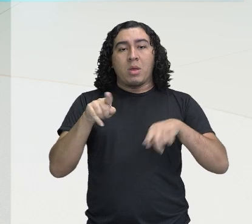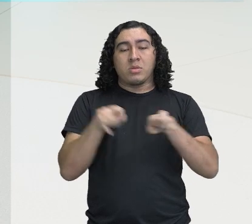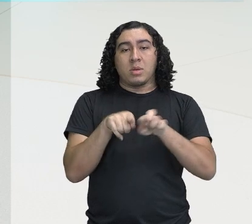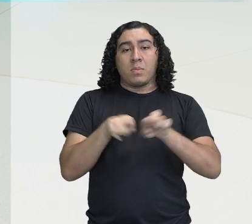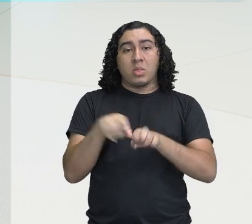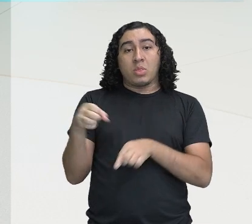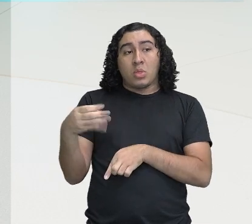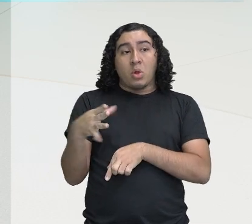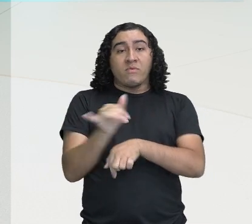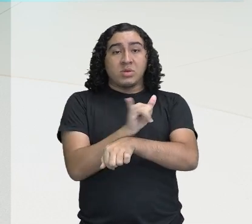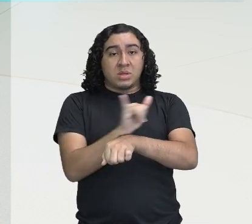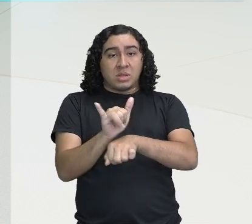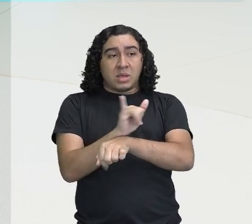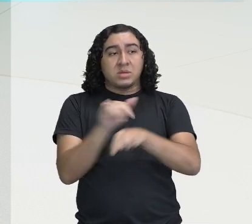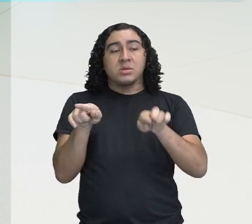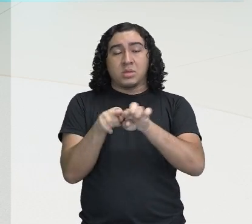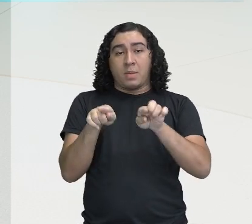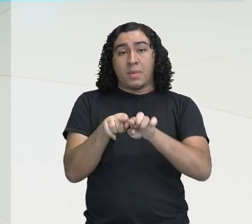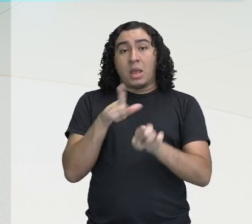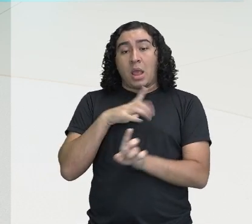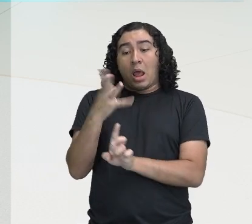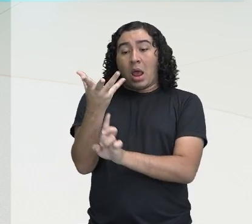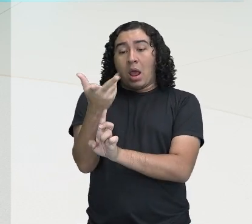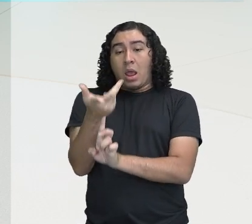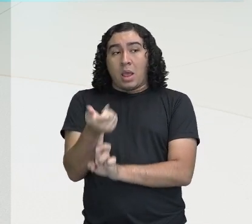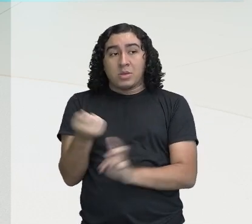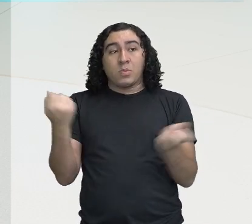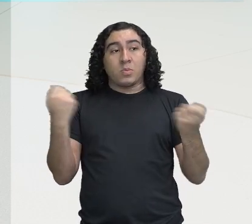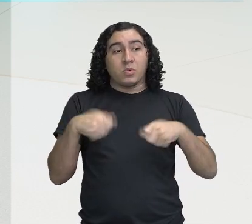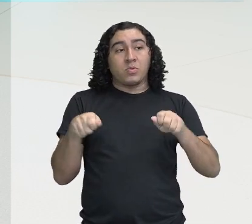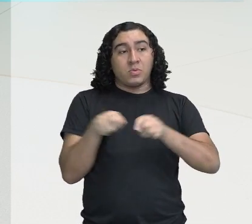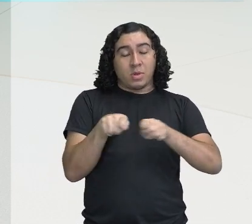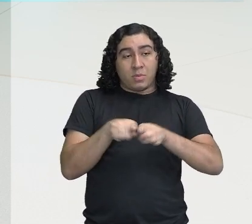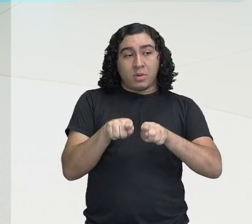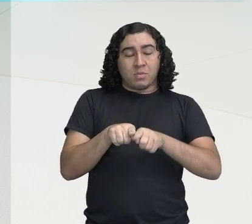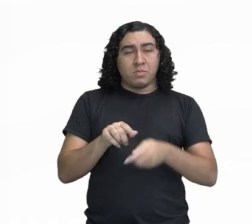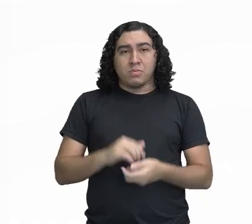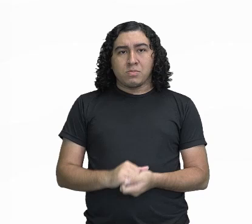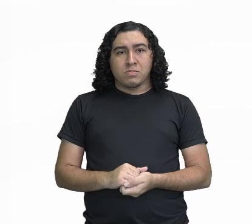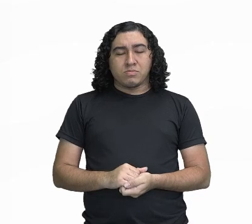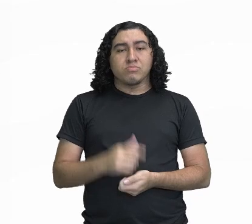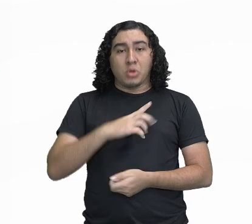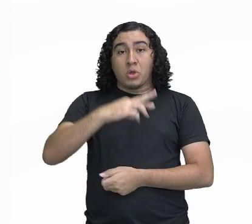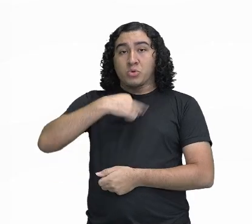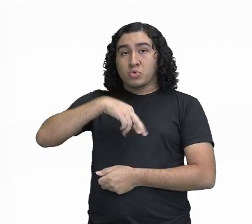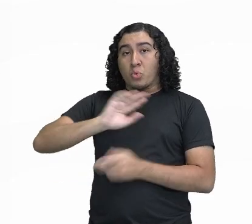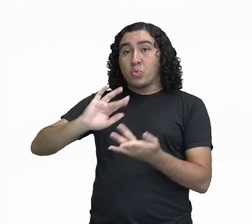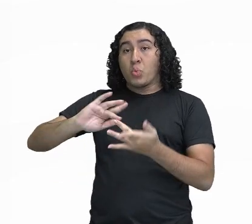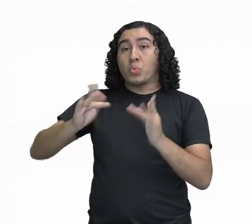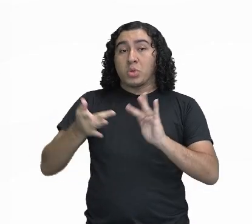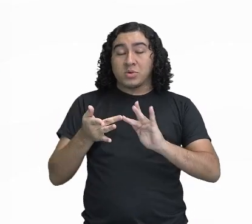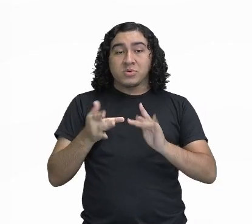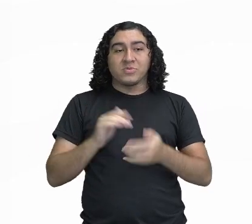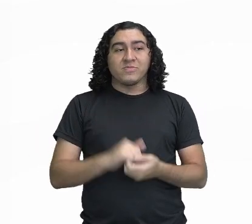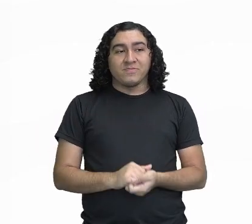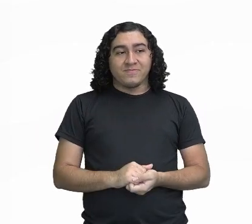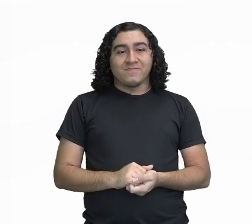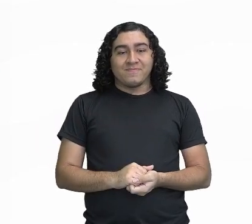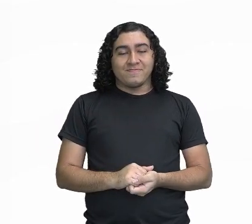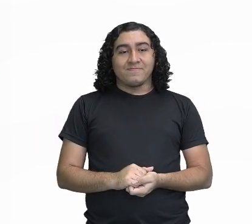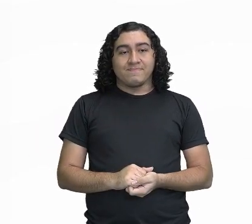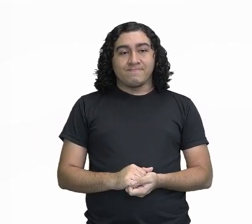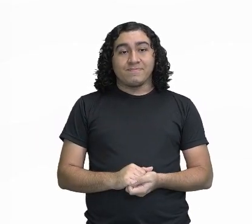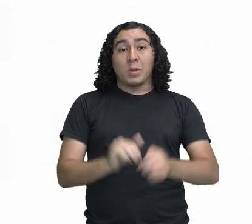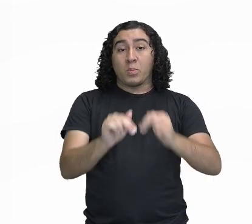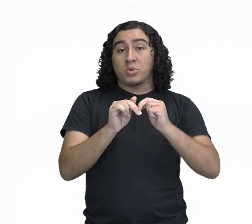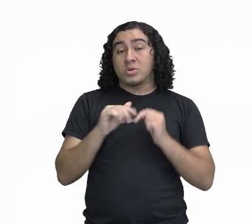Novas técnicas. E também a arte ela pode mostrar o fervor religioso. Aí a gente está vendo uma